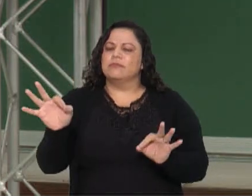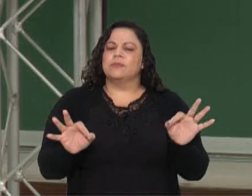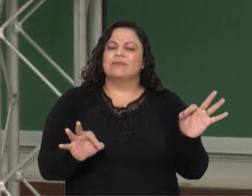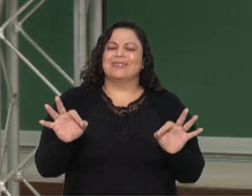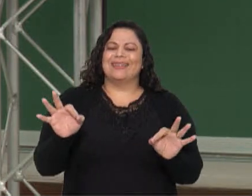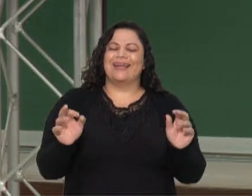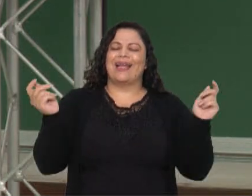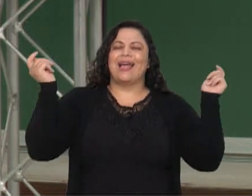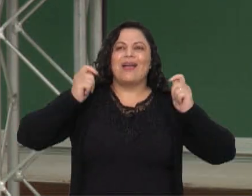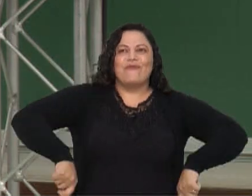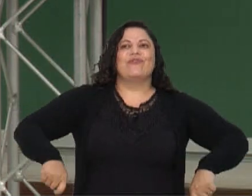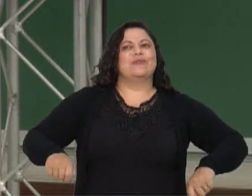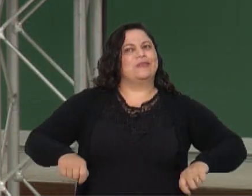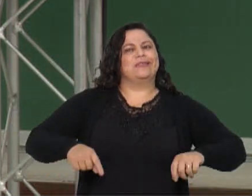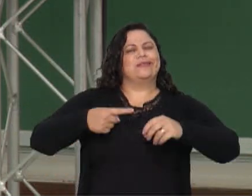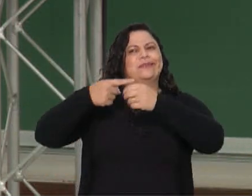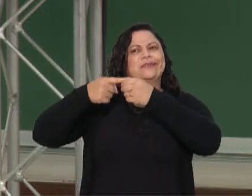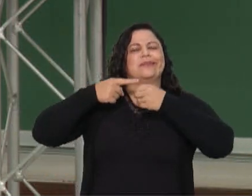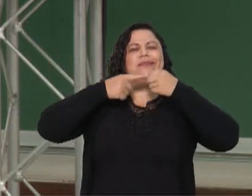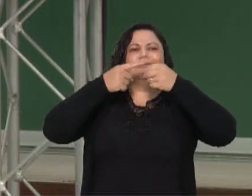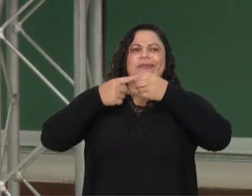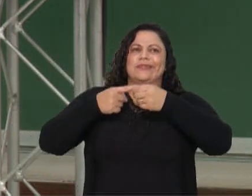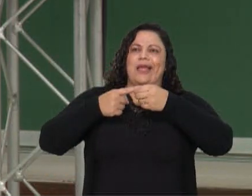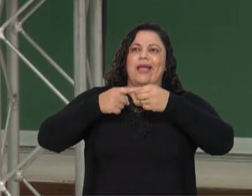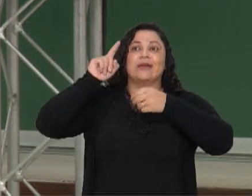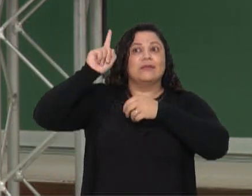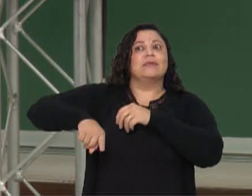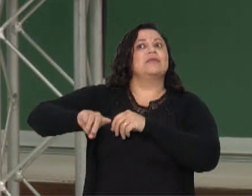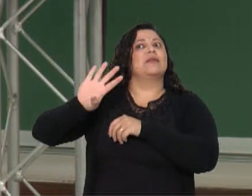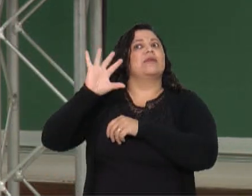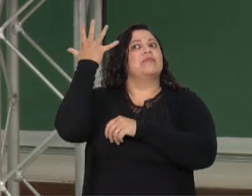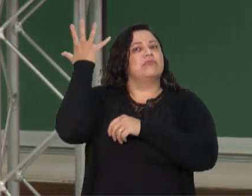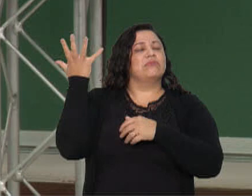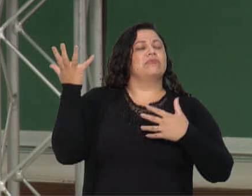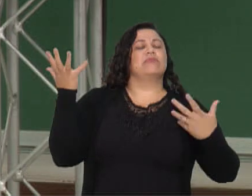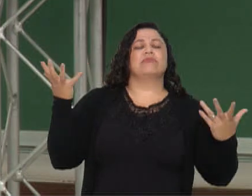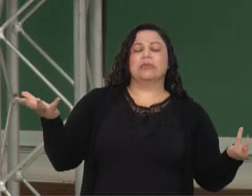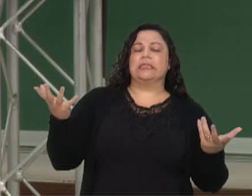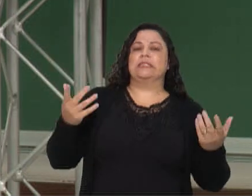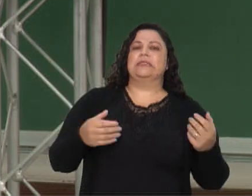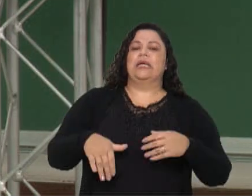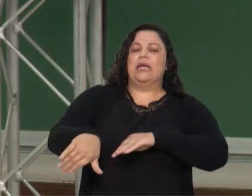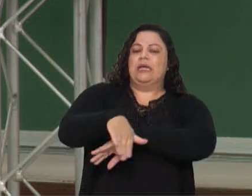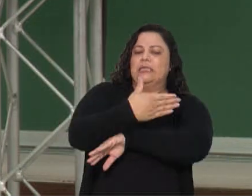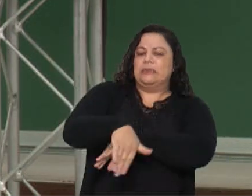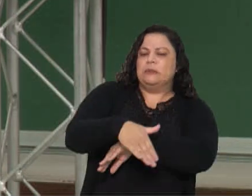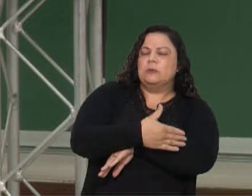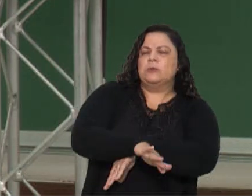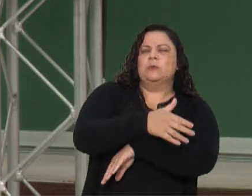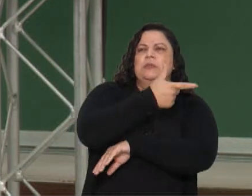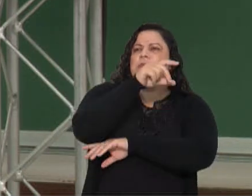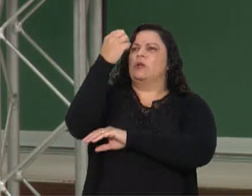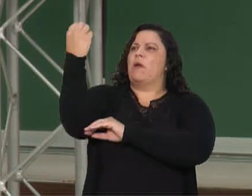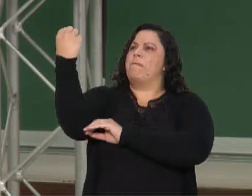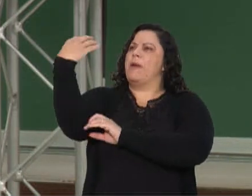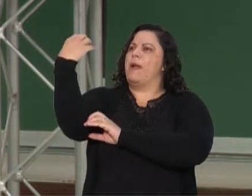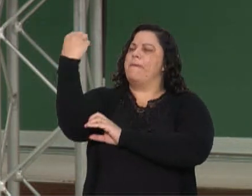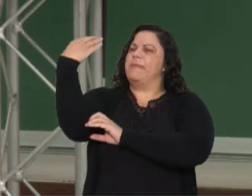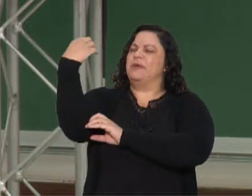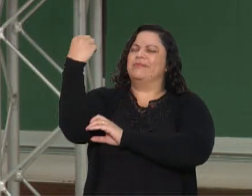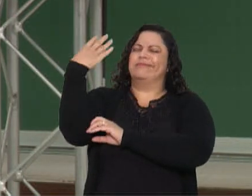dessa cidade tivesse, acontecesse, né? As ruas, para não ter tanto sinaleiro, para não ter